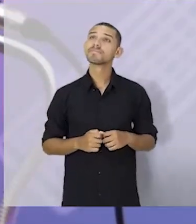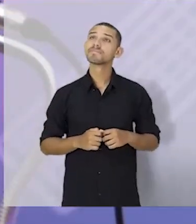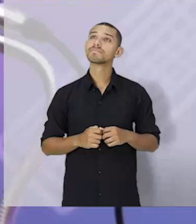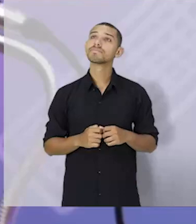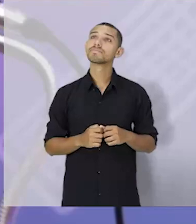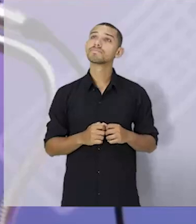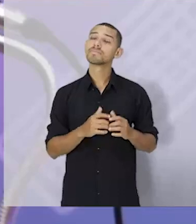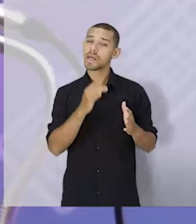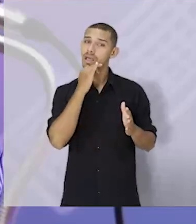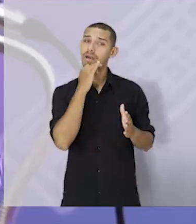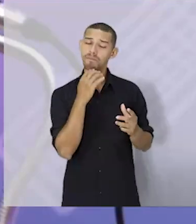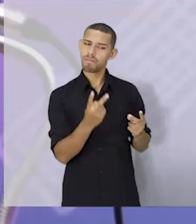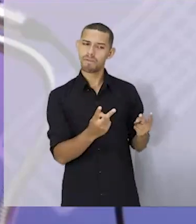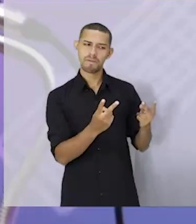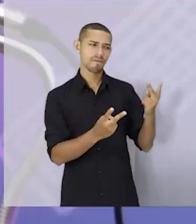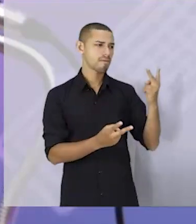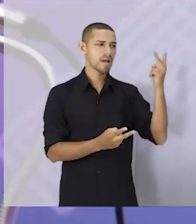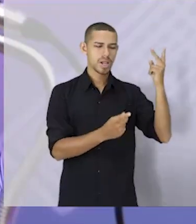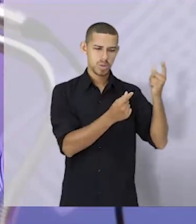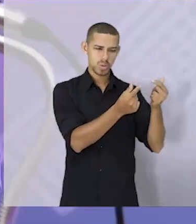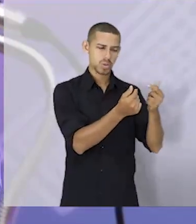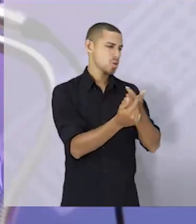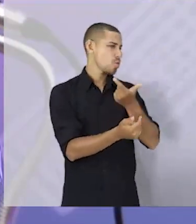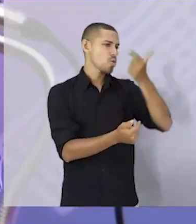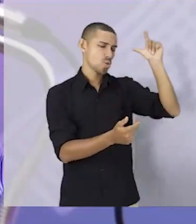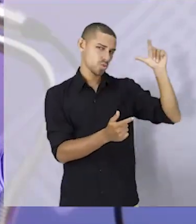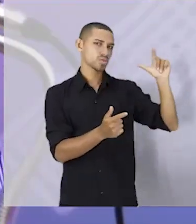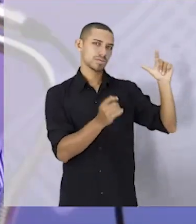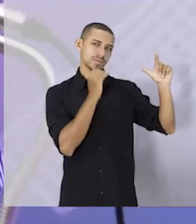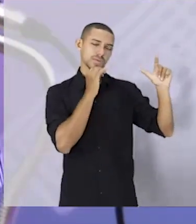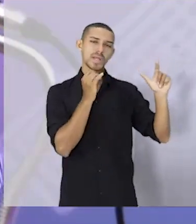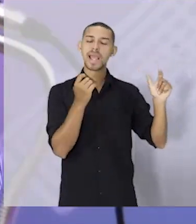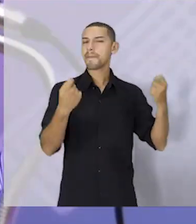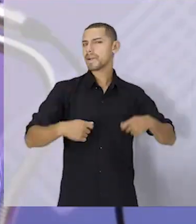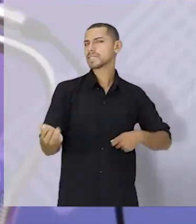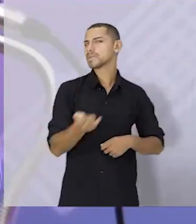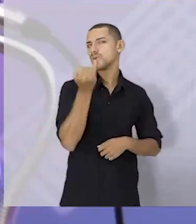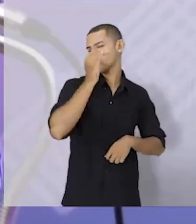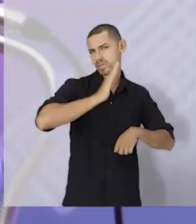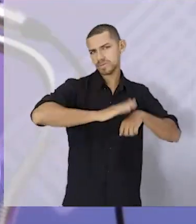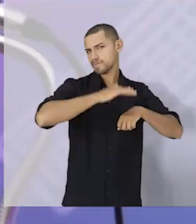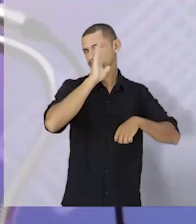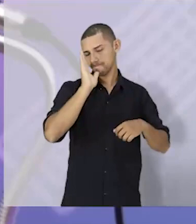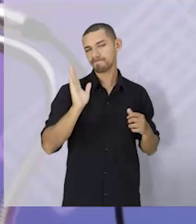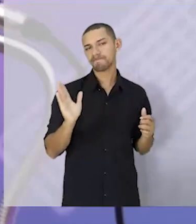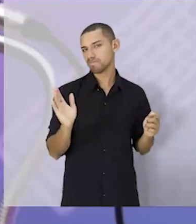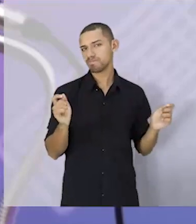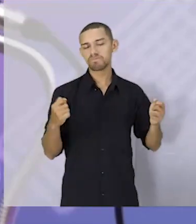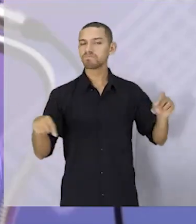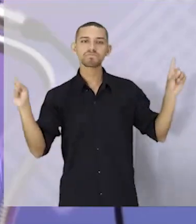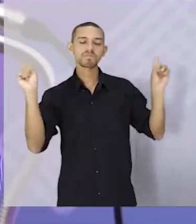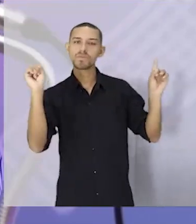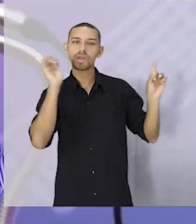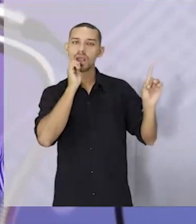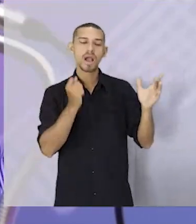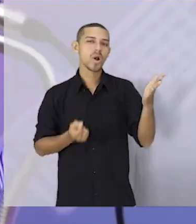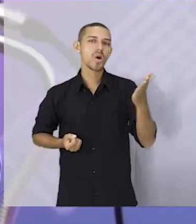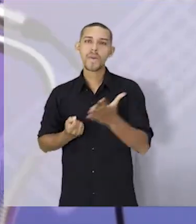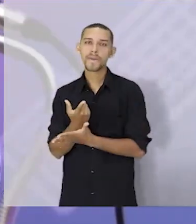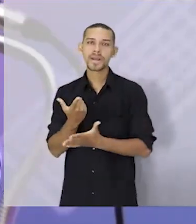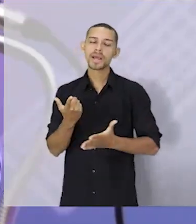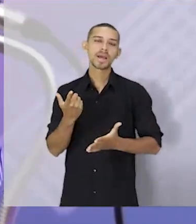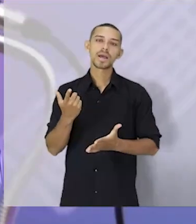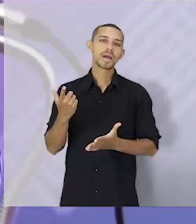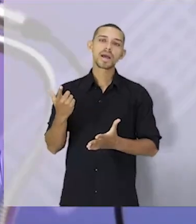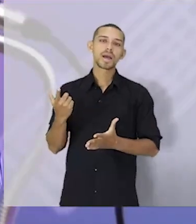deixando esse valor para gastar com uma outra coisa, que é muito mais necessário. Então, não precisa você comprar por